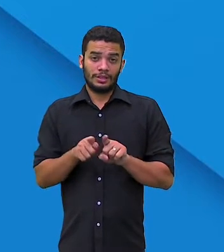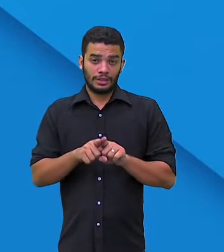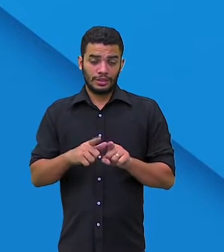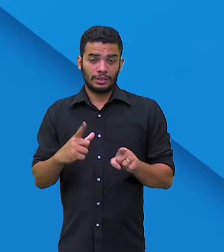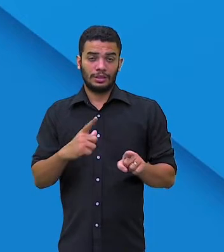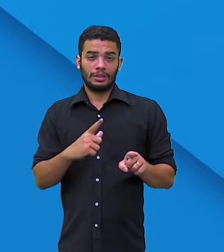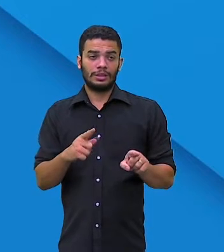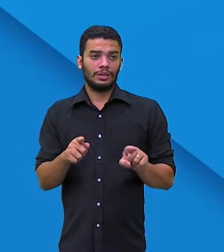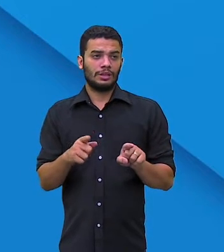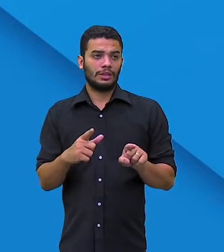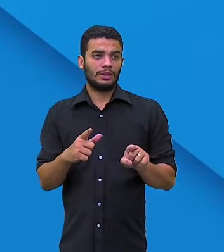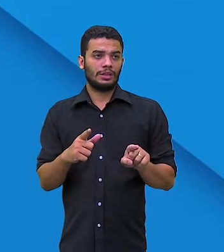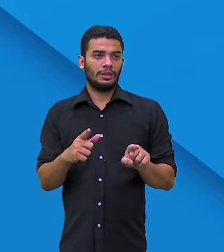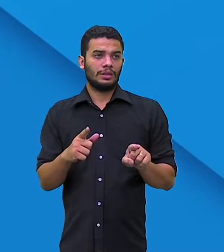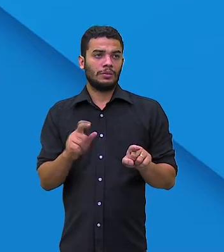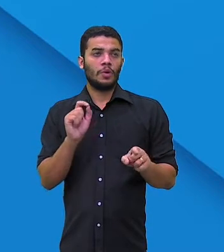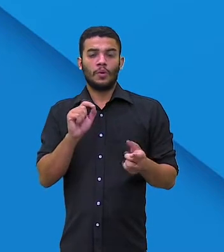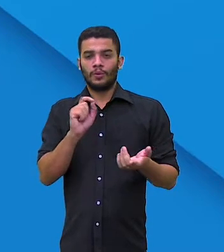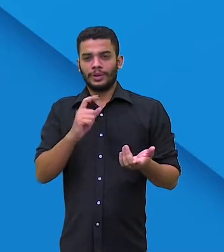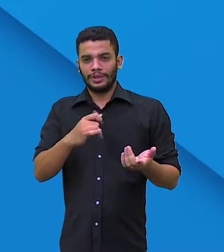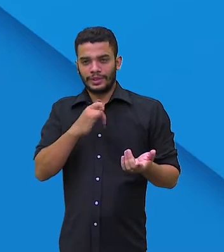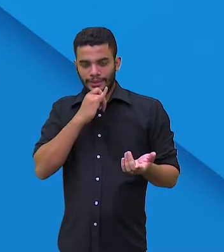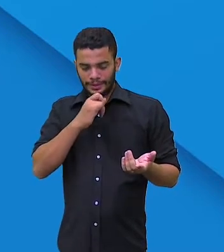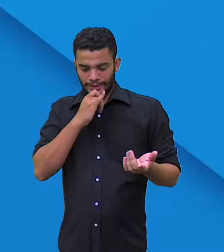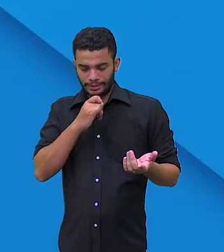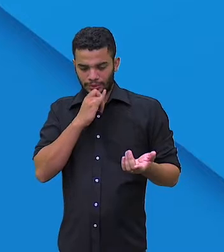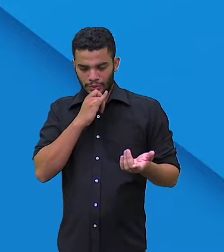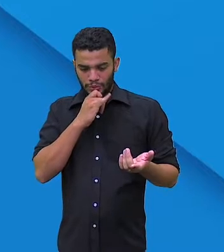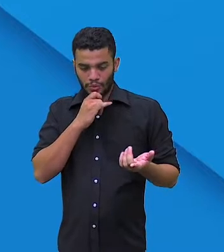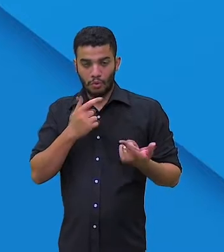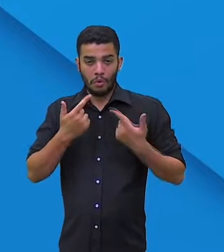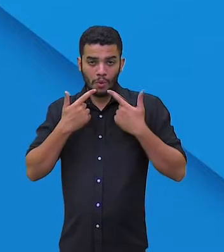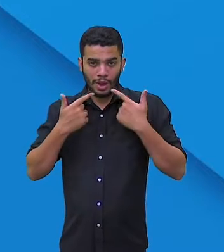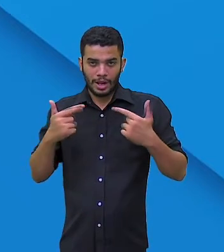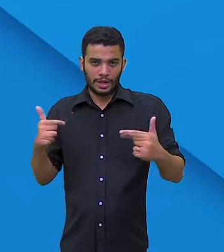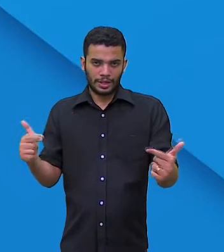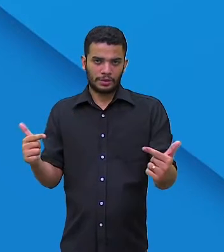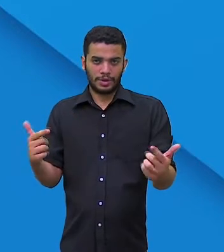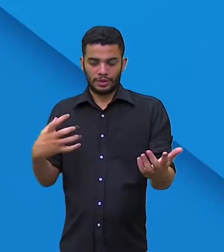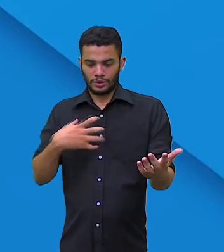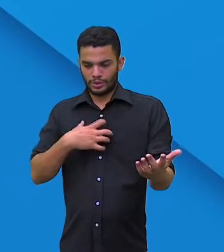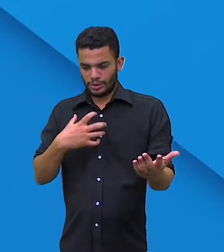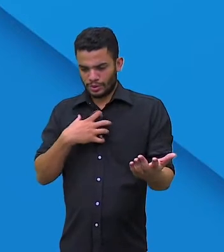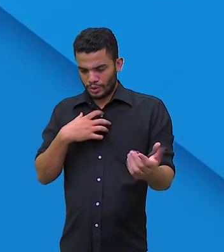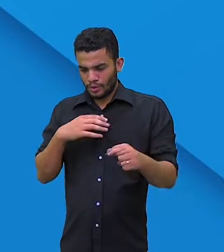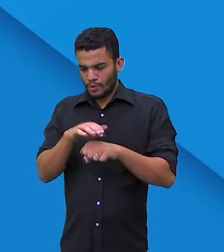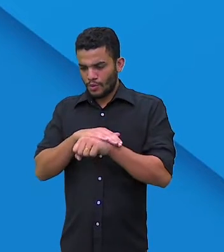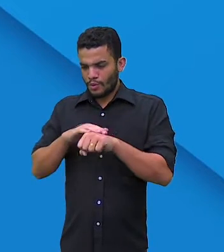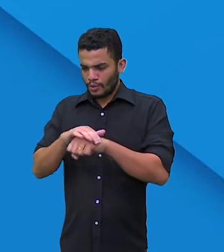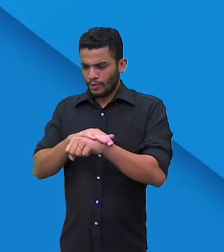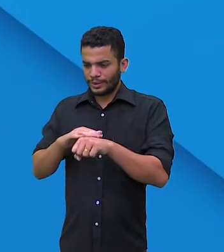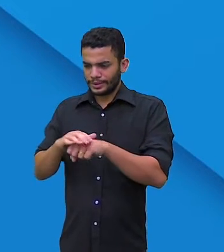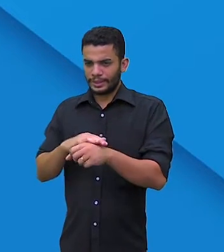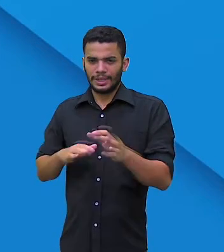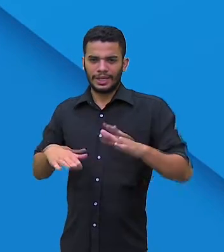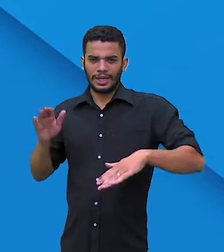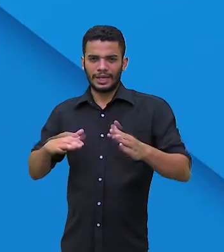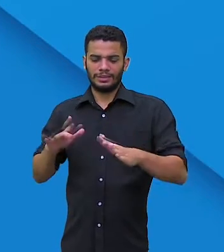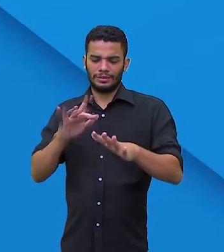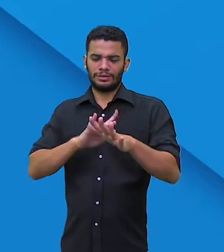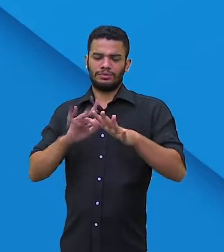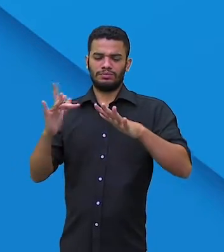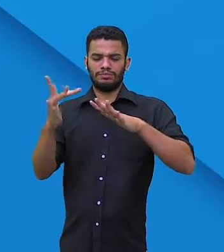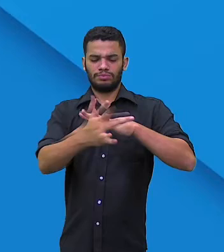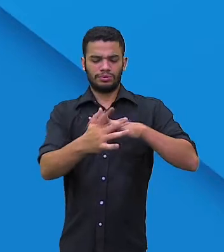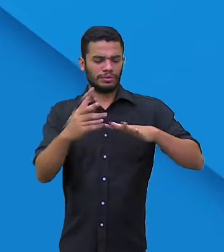simples, objetiva. E nasce muitas vezes de comentários assim que foram feitos nas redes sociais, né, naquele intuito mesmo, só